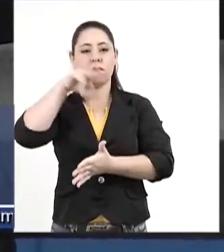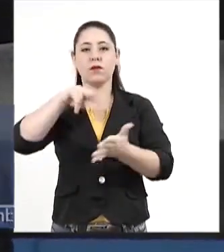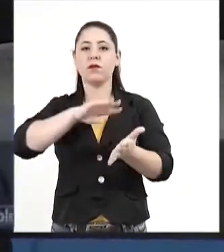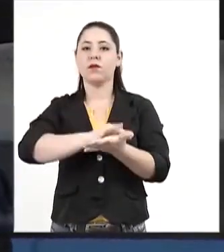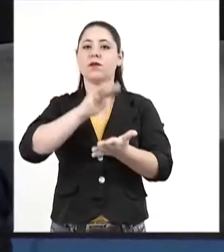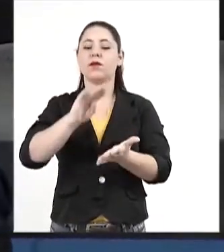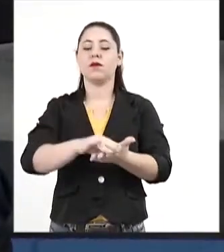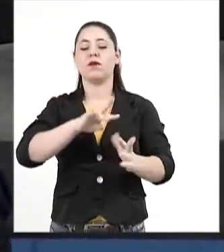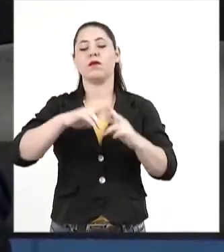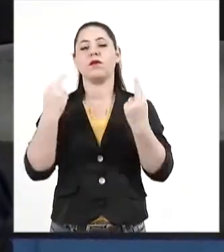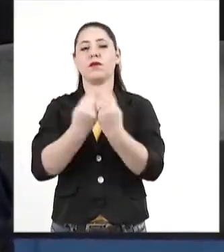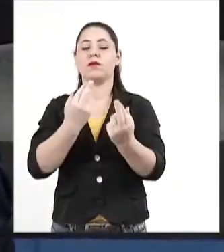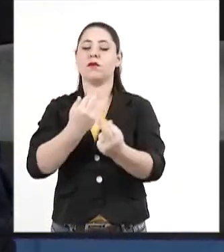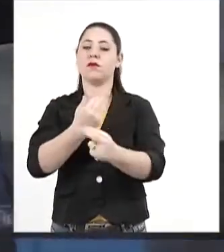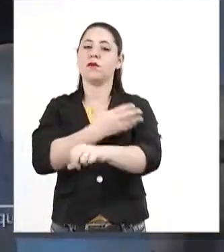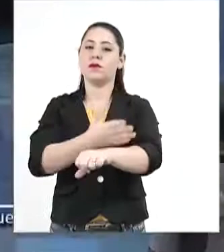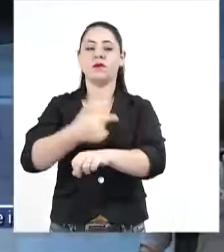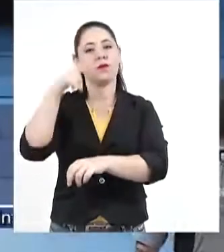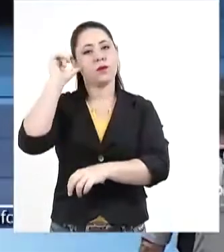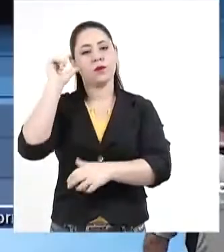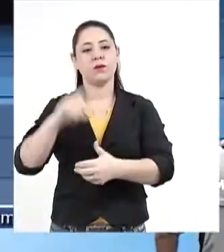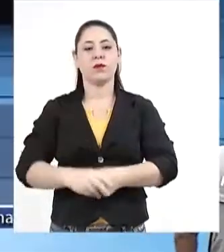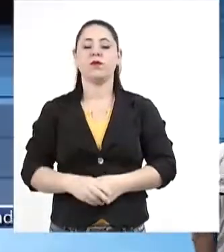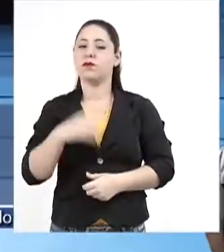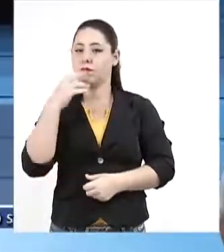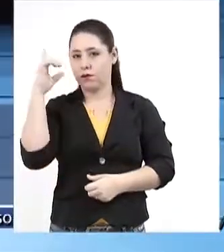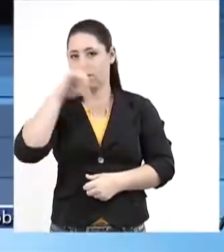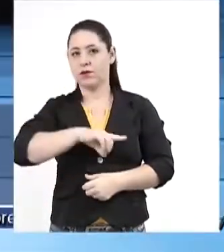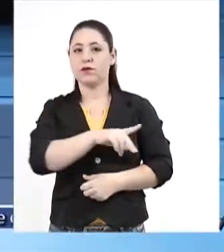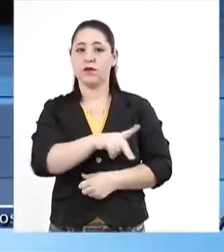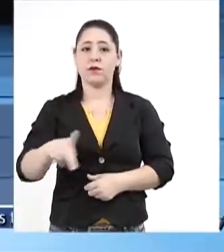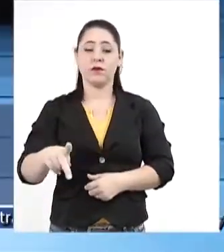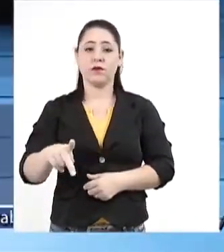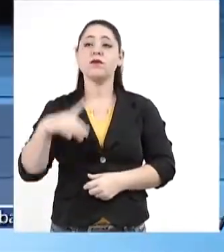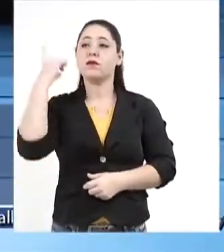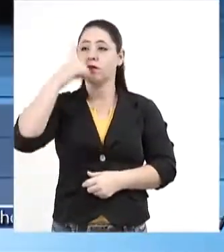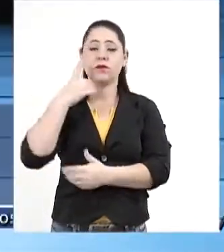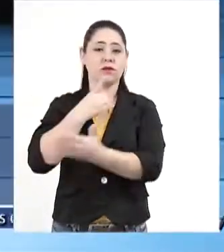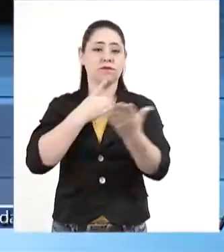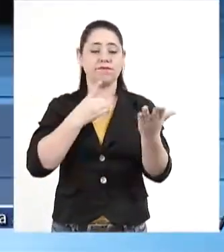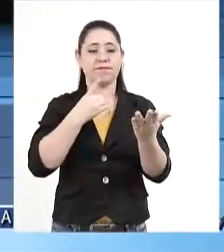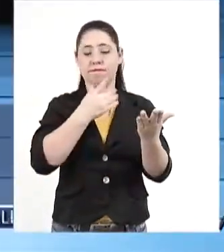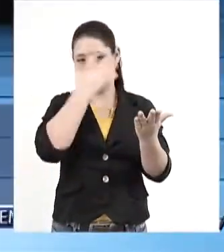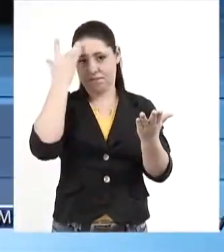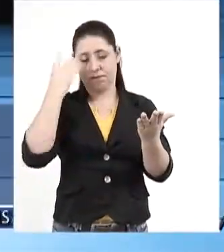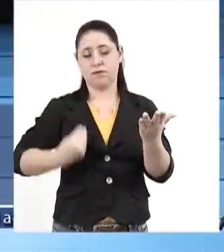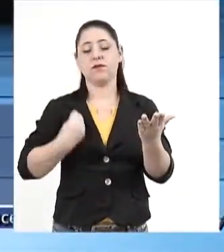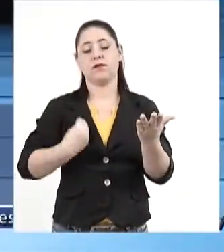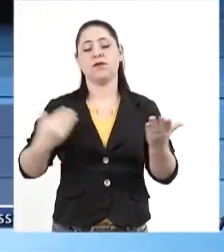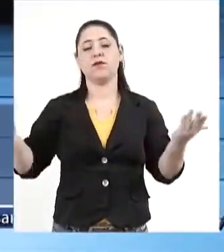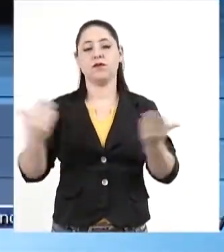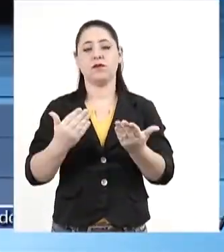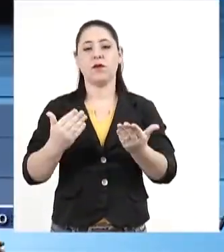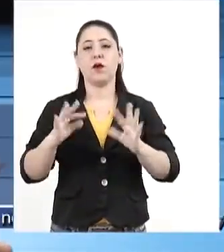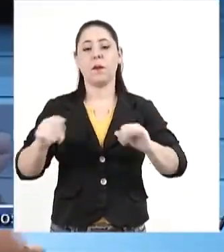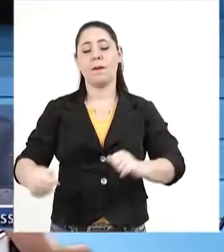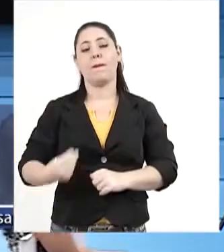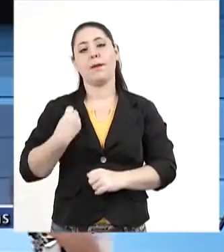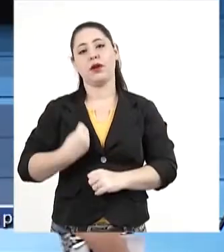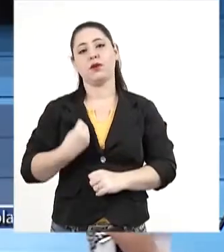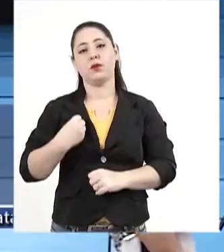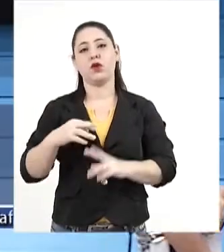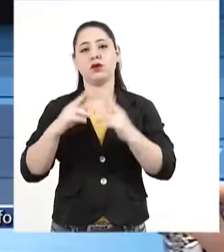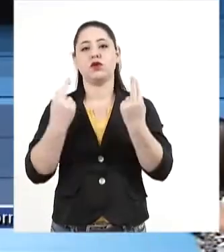leitura da ata da sessão anterior. Bom dia, senhor presidente, nobres deputados, público presente, todos que estão participando dessa